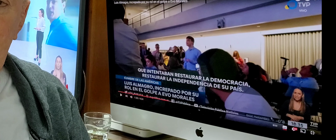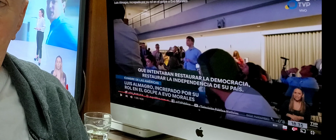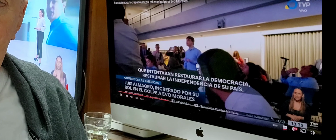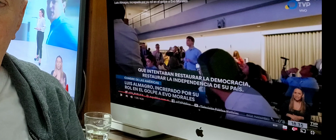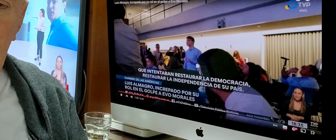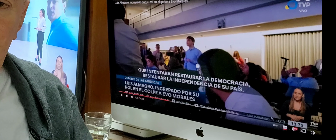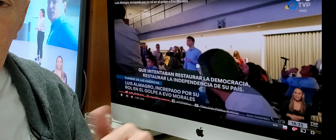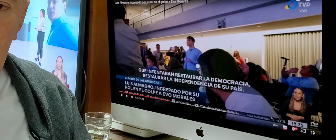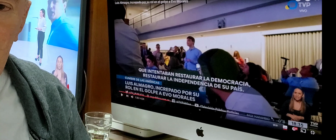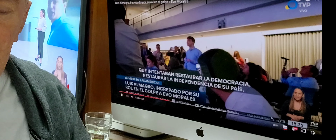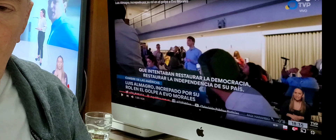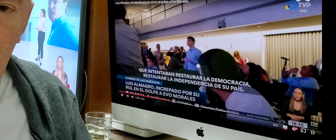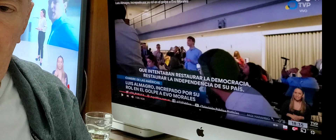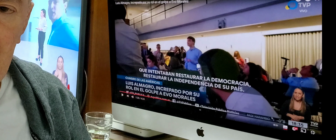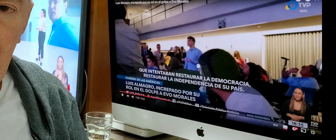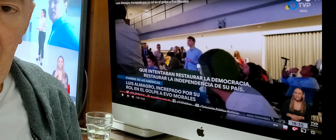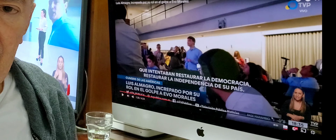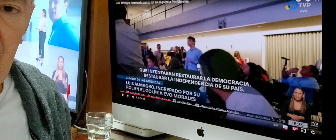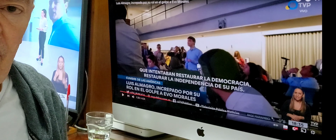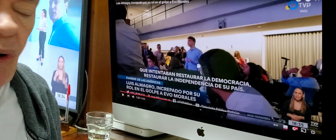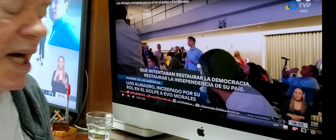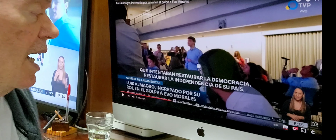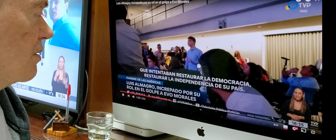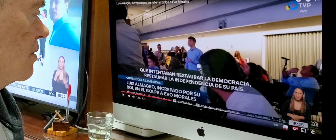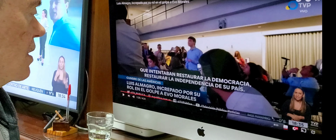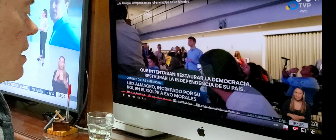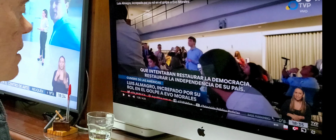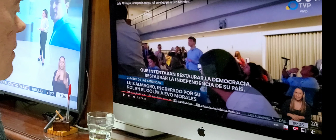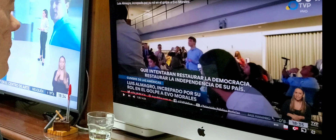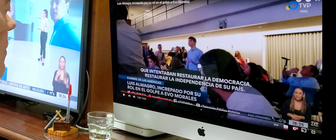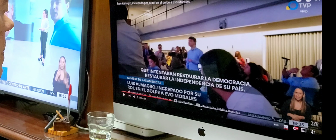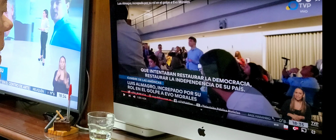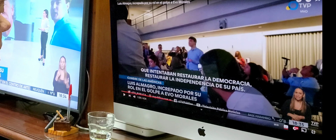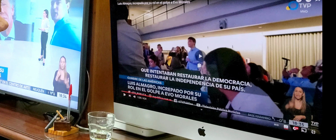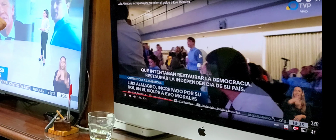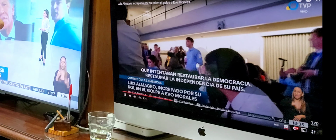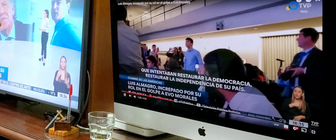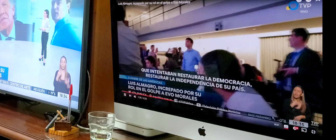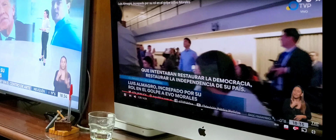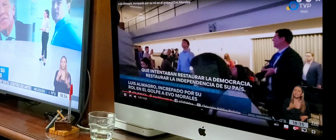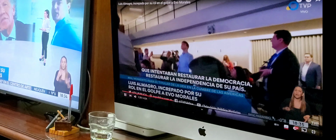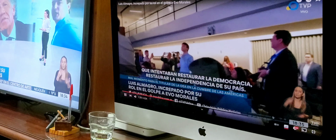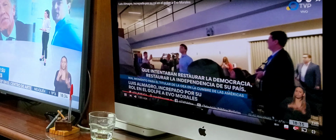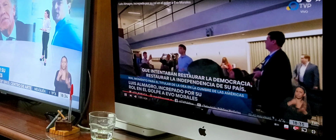completamente errado. Você está completamente equivocado.